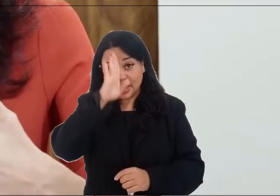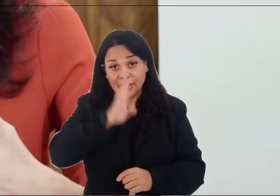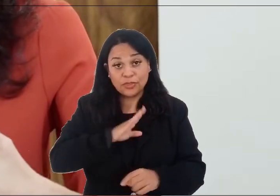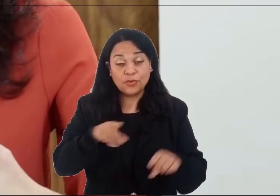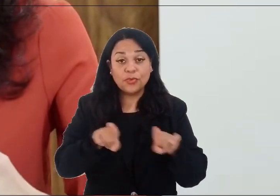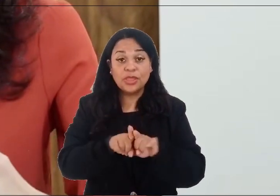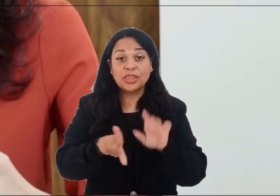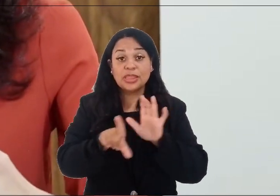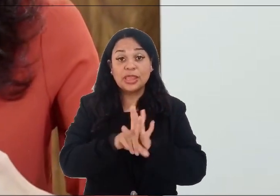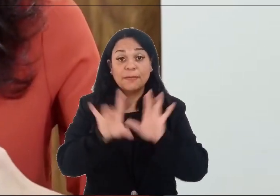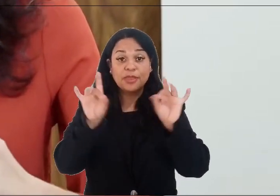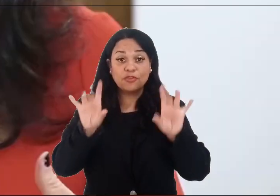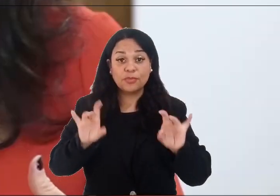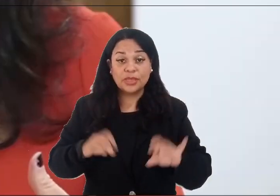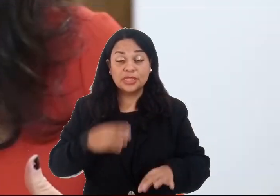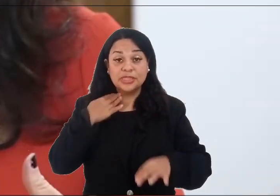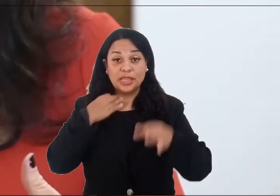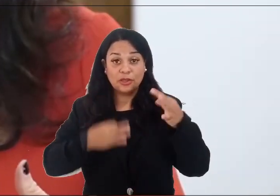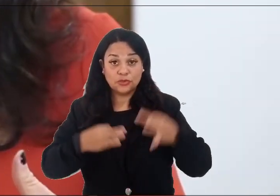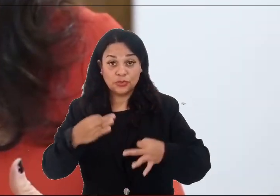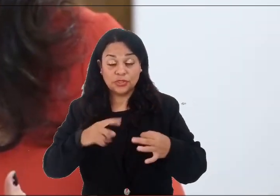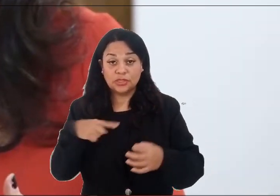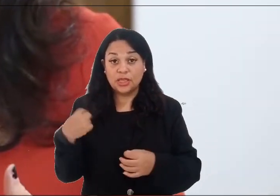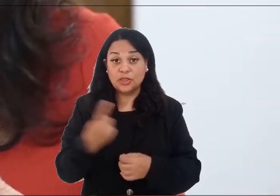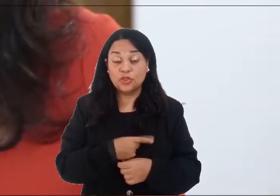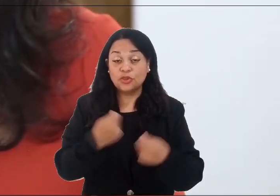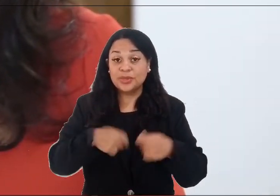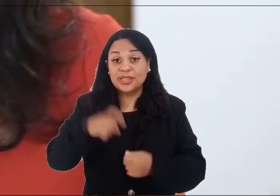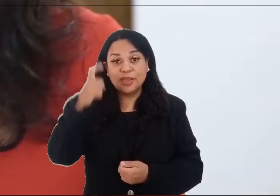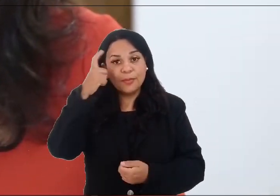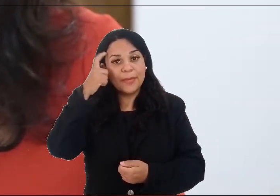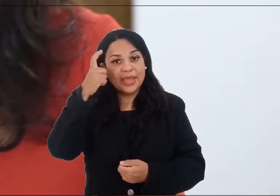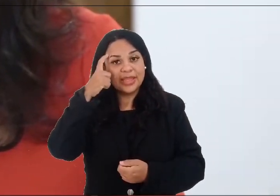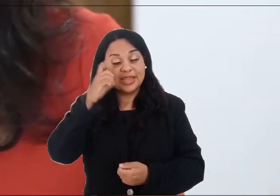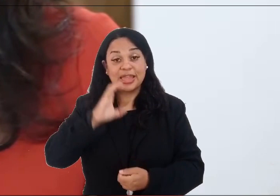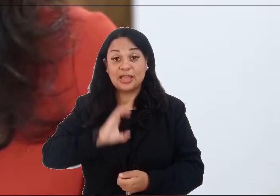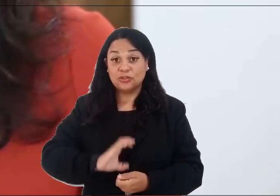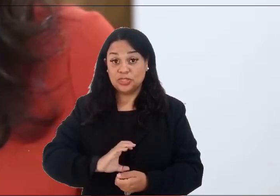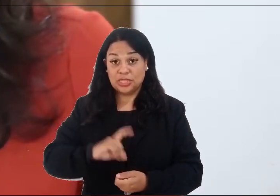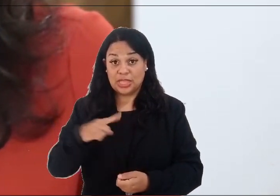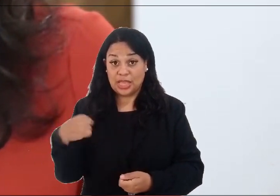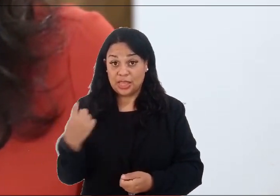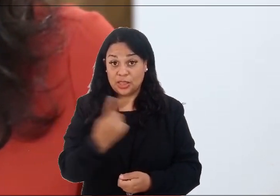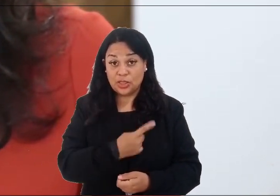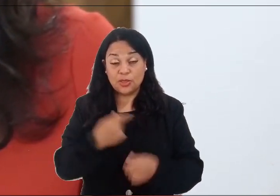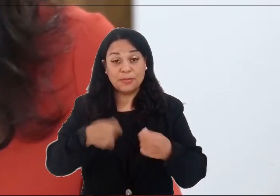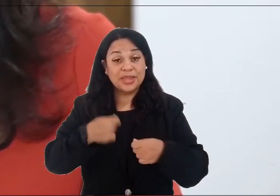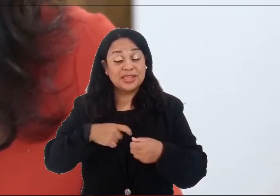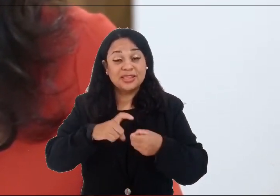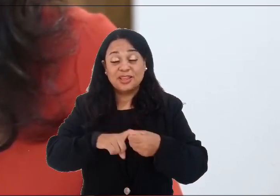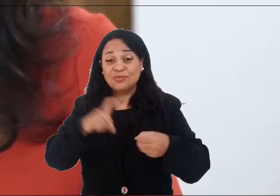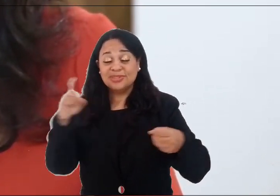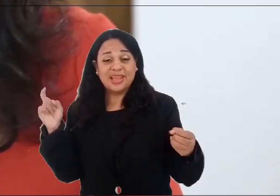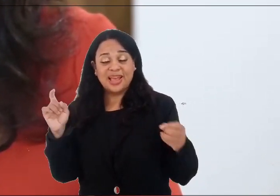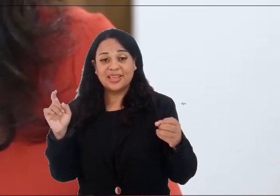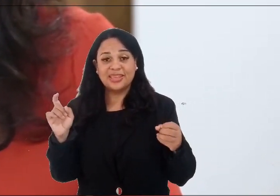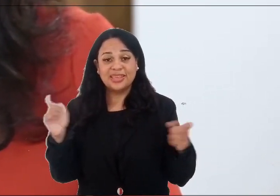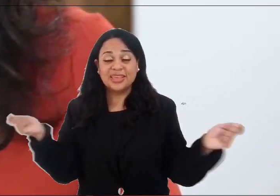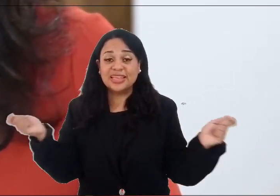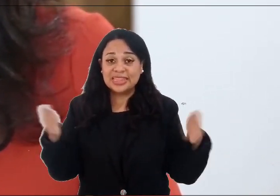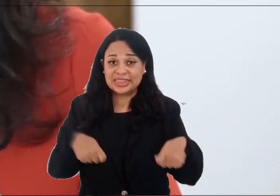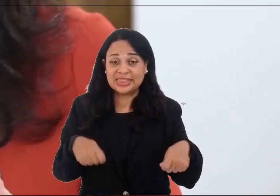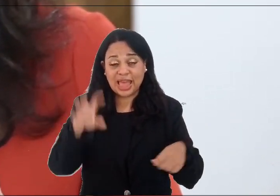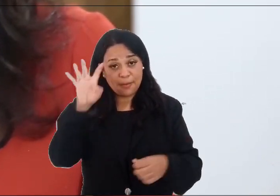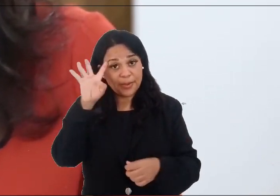dos juizados especiais, nós precisamos também pensar que o cidadão precisa sair do judiciário com uma solução célere,